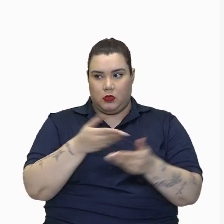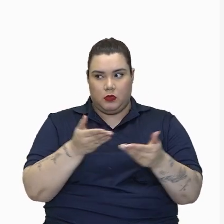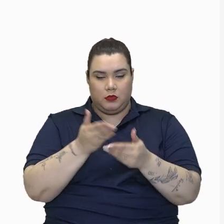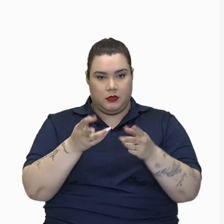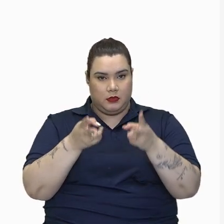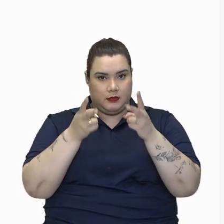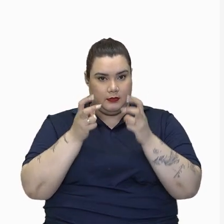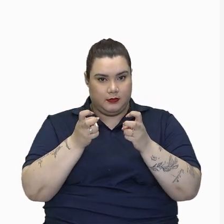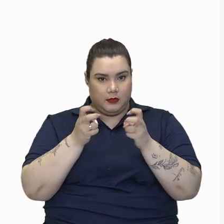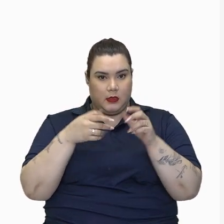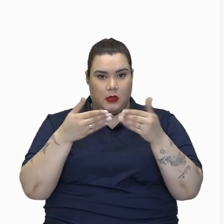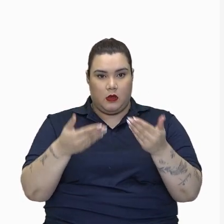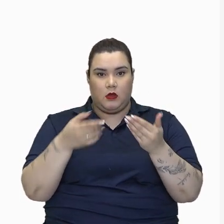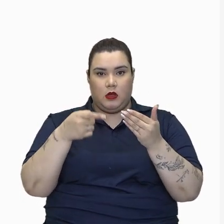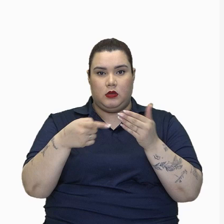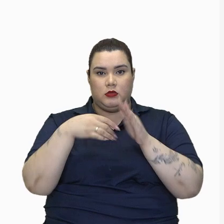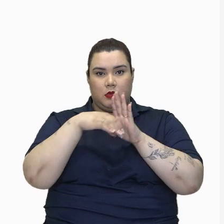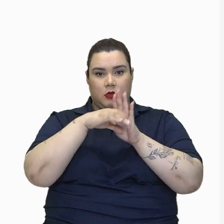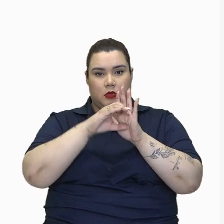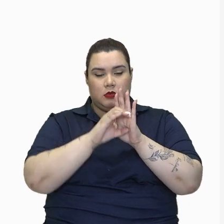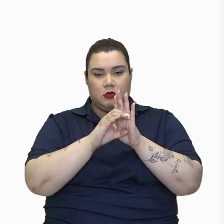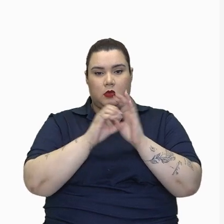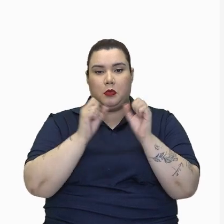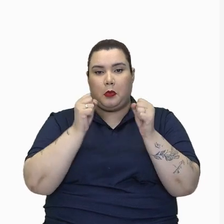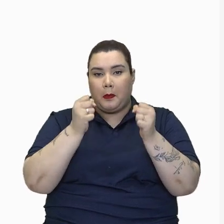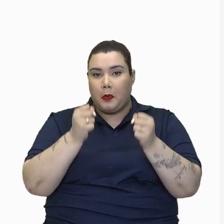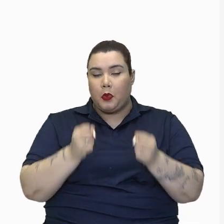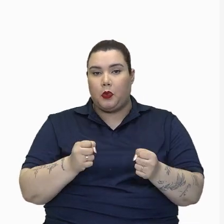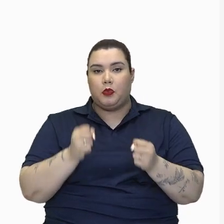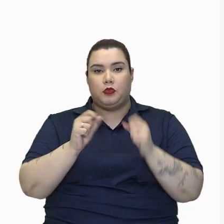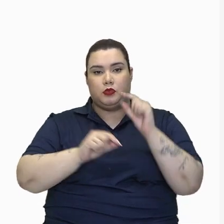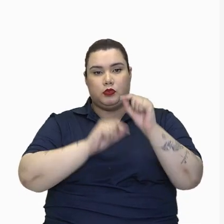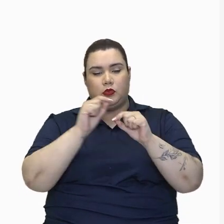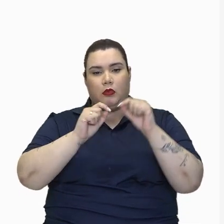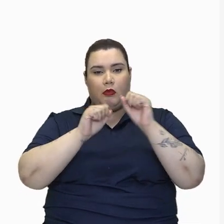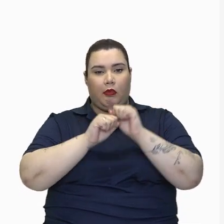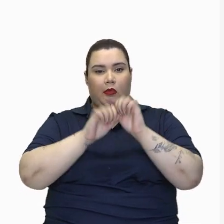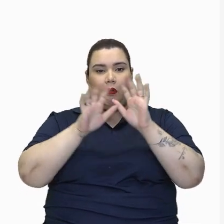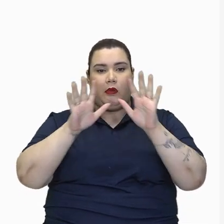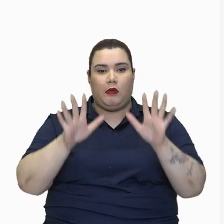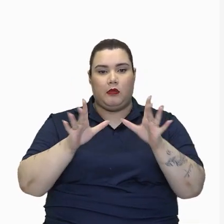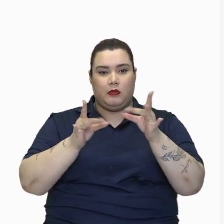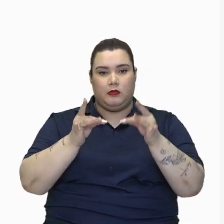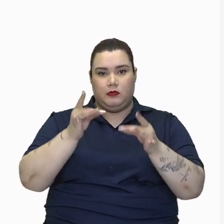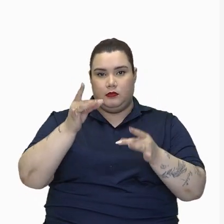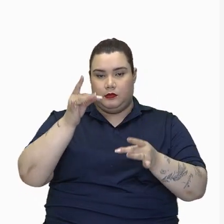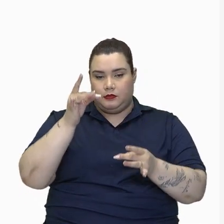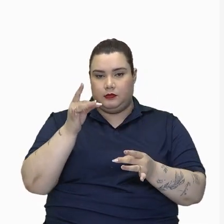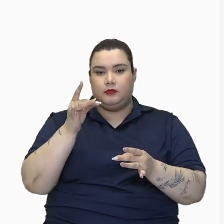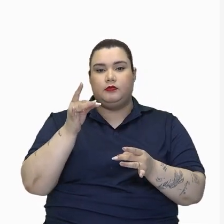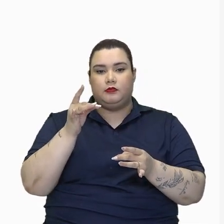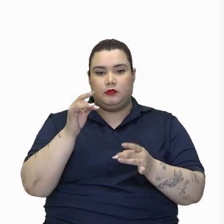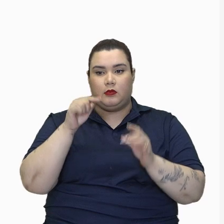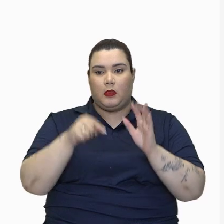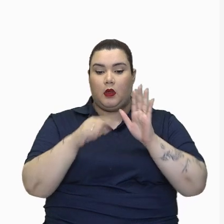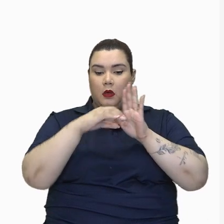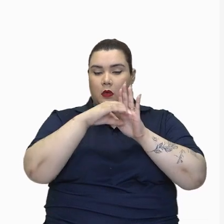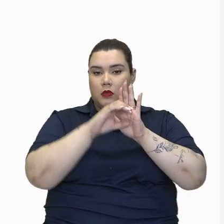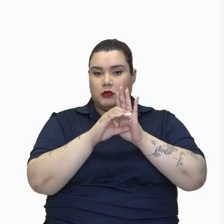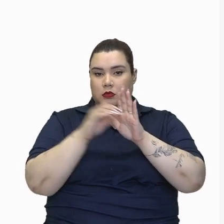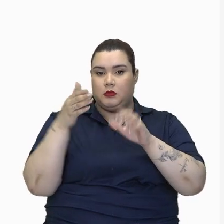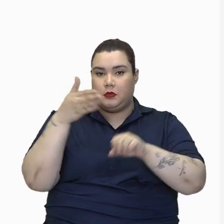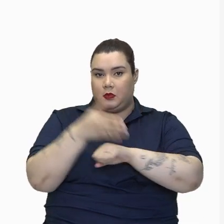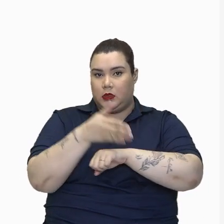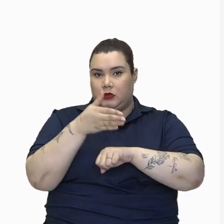só, o conceito pode ser extremamente abrangente. Isso mesmo, esse conceito de